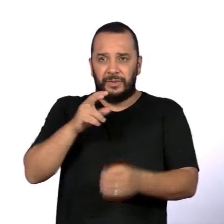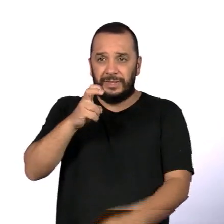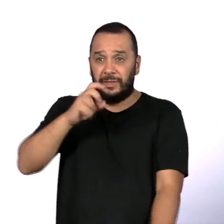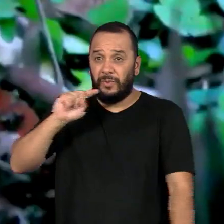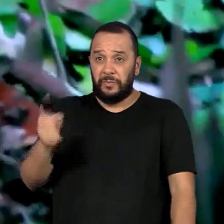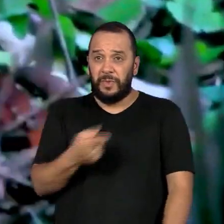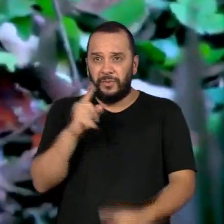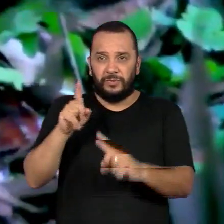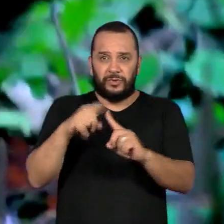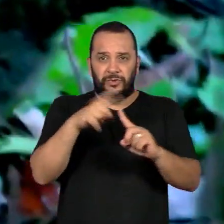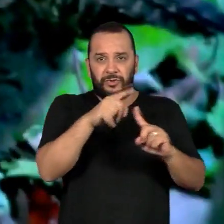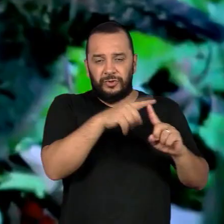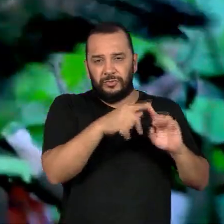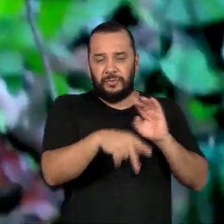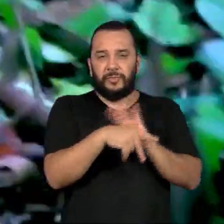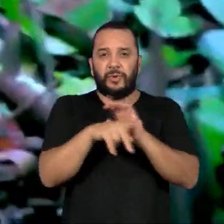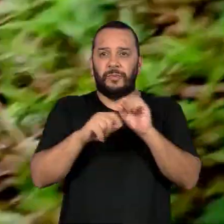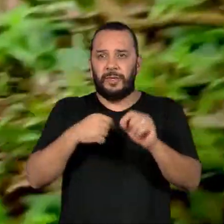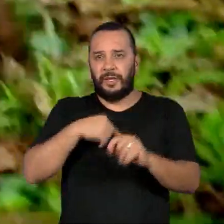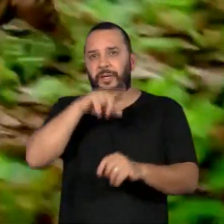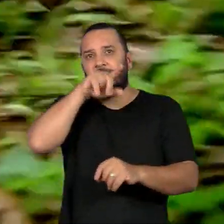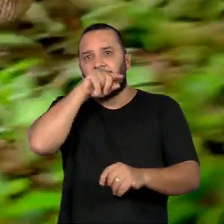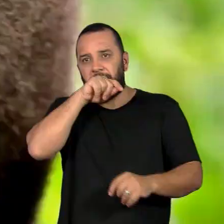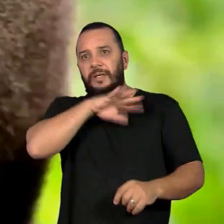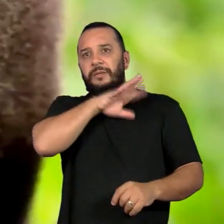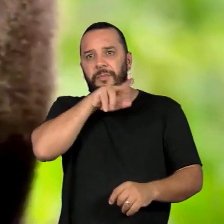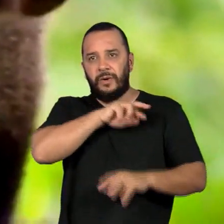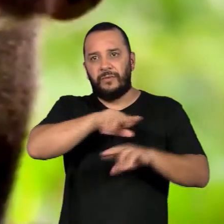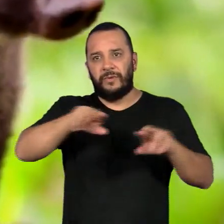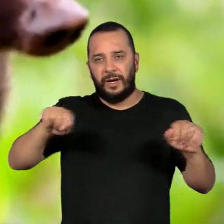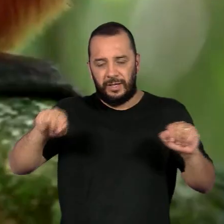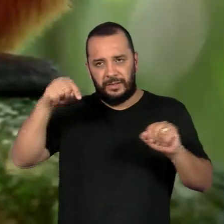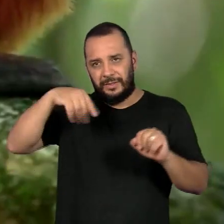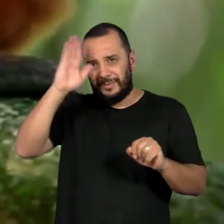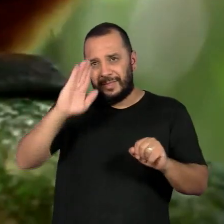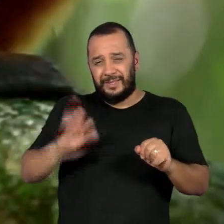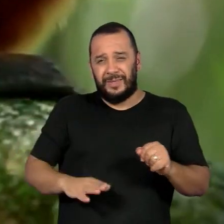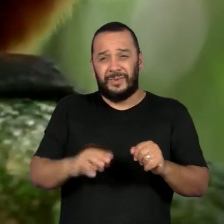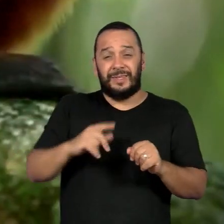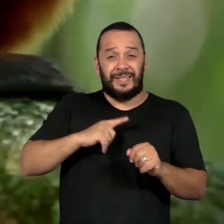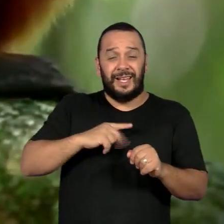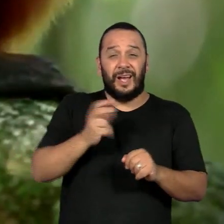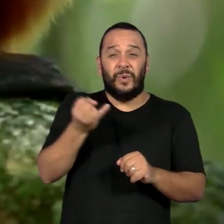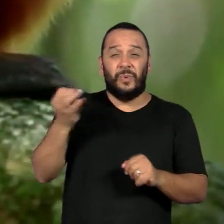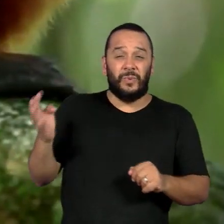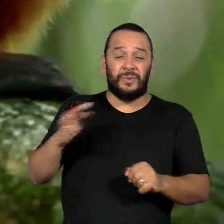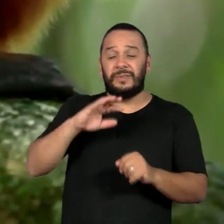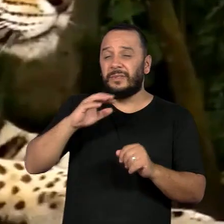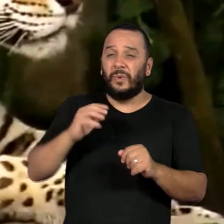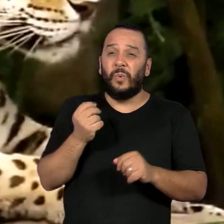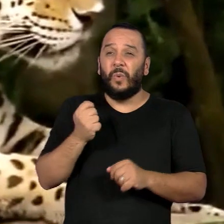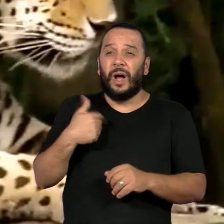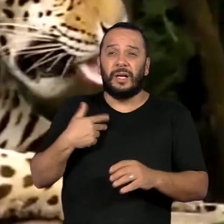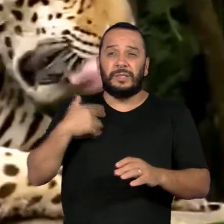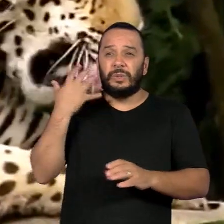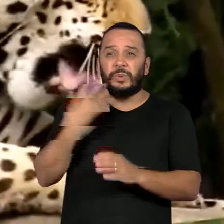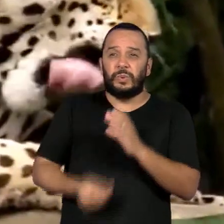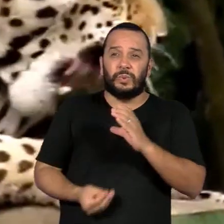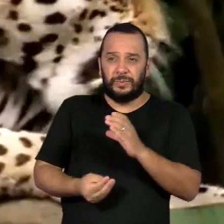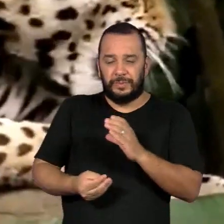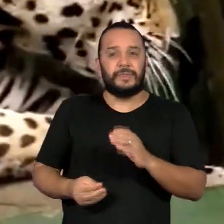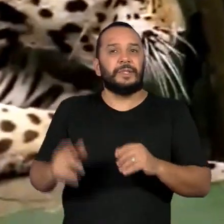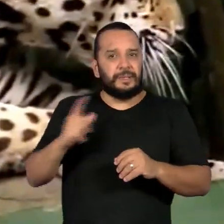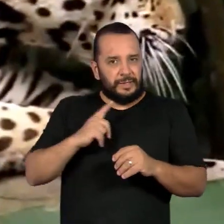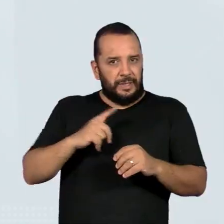da fauna brasileira e avalia o risco de extinção. As informações estão disponíveis para especialistas,